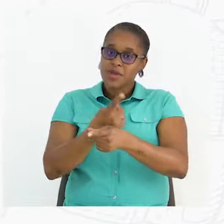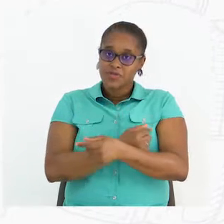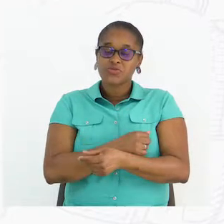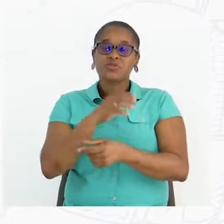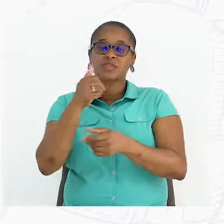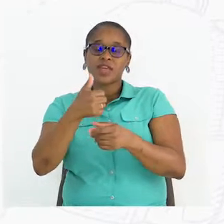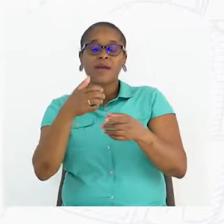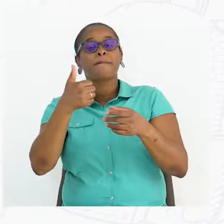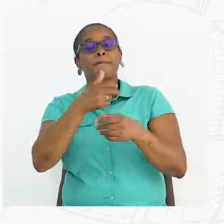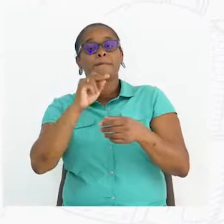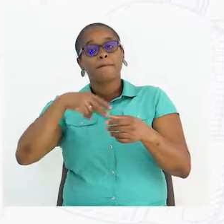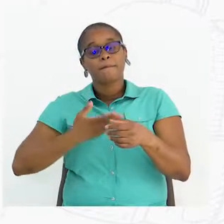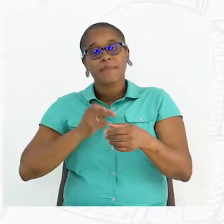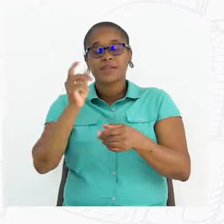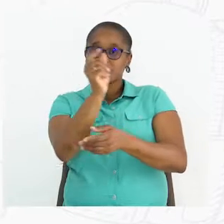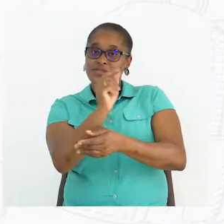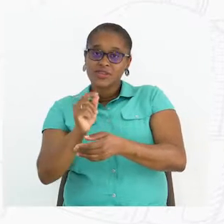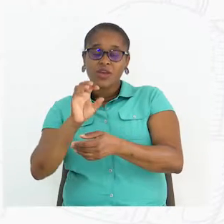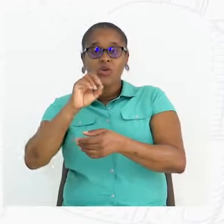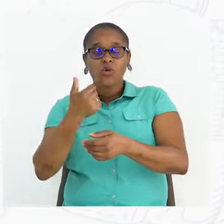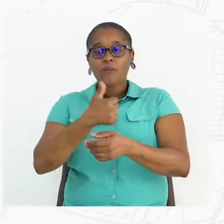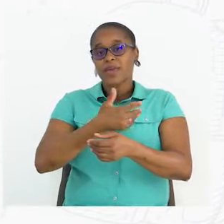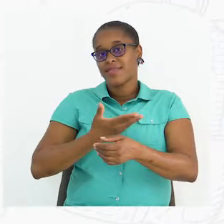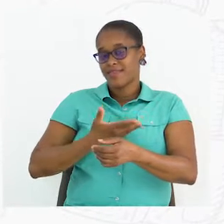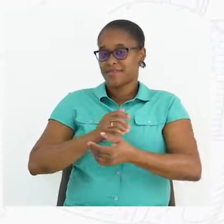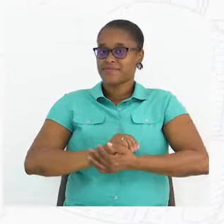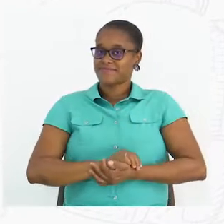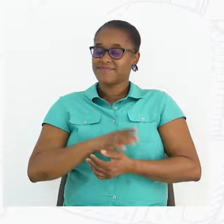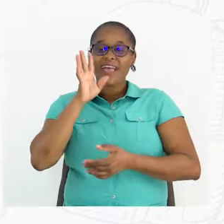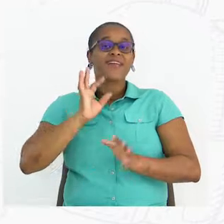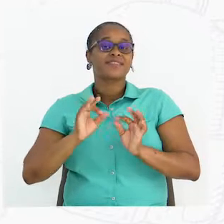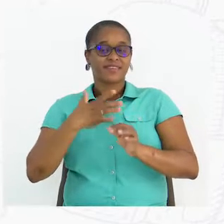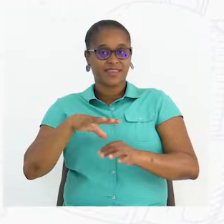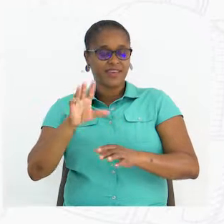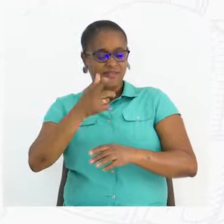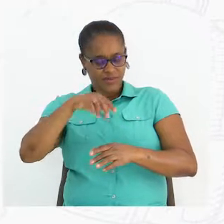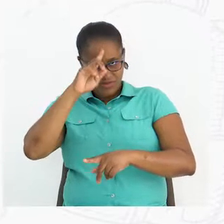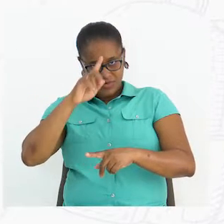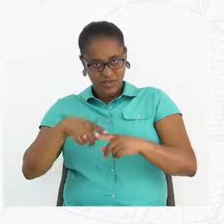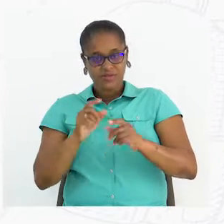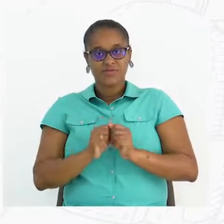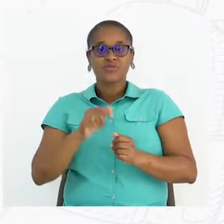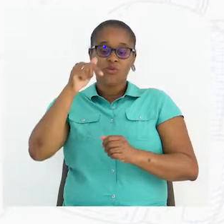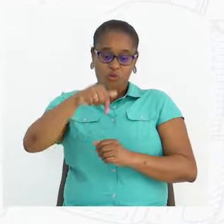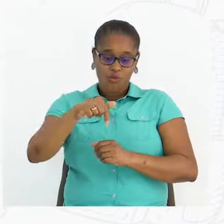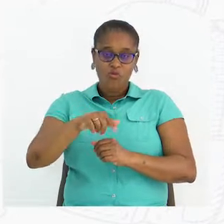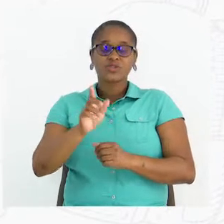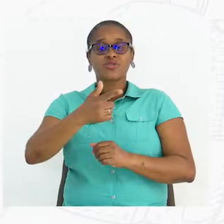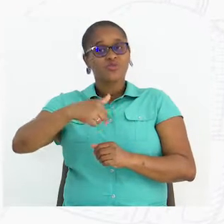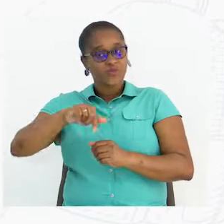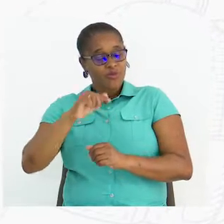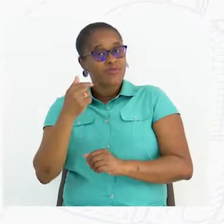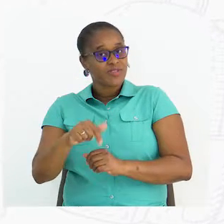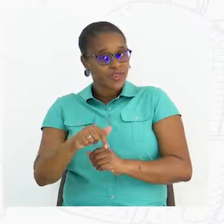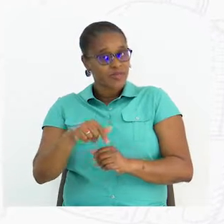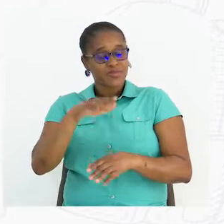da banda desenhada ou da BD, se assim quiserem. Vamos aos objetivos? Hoje nós temos